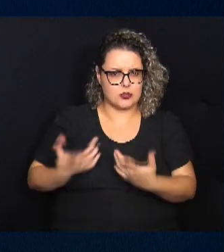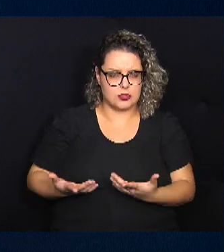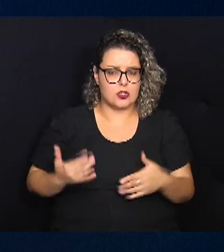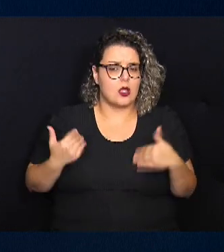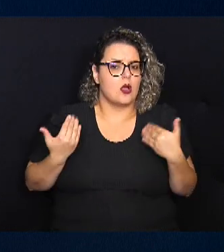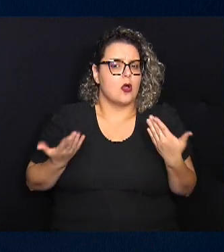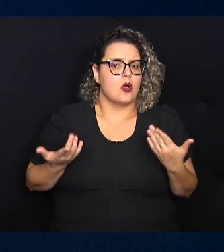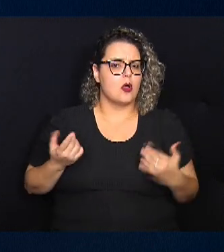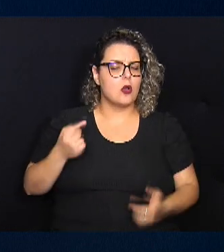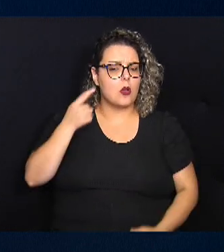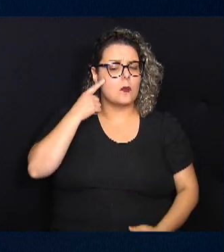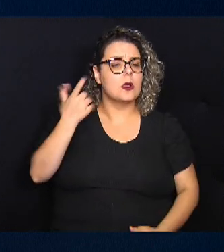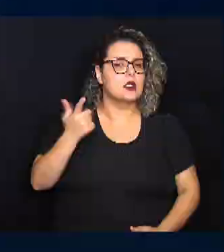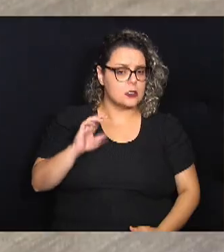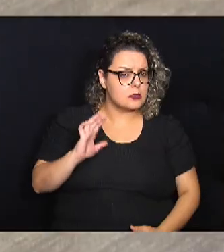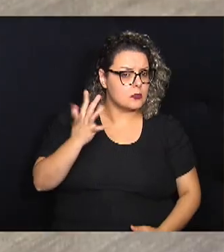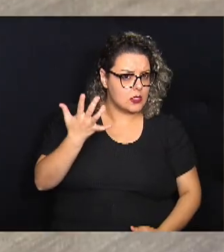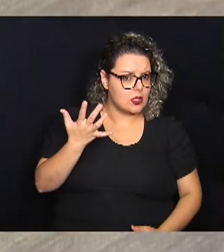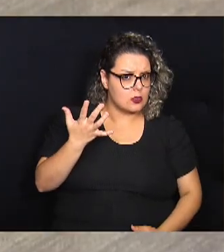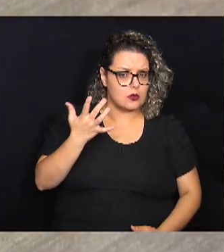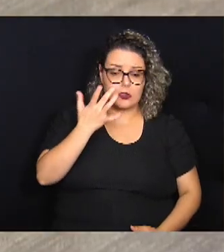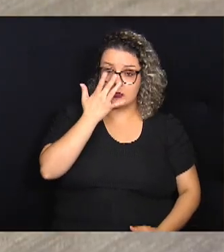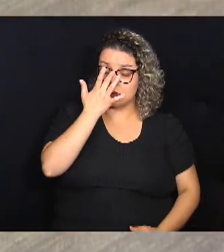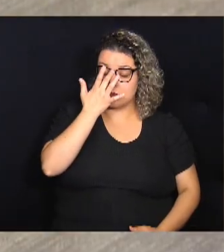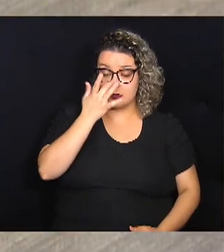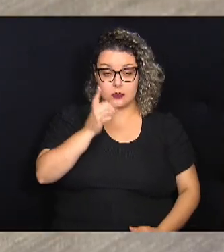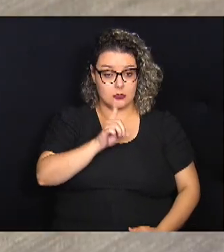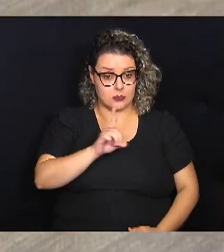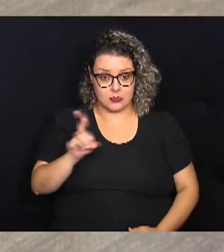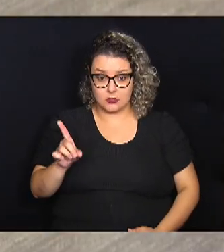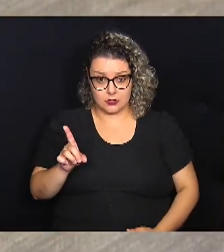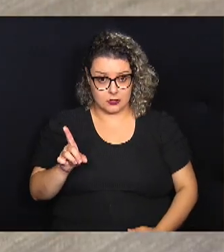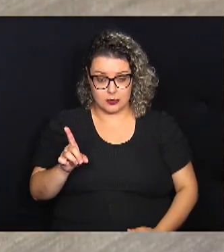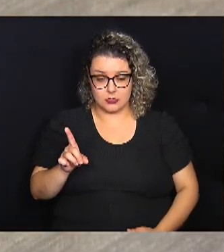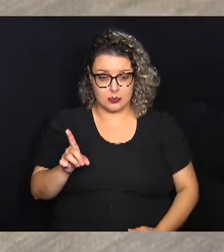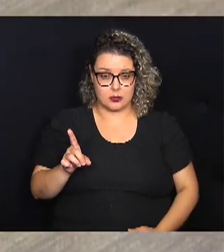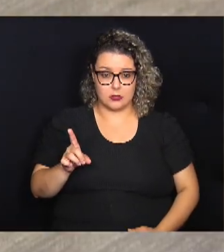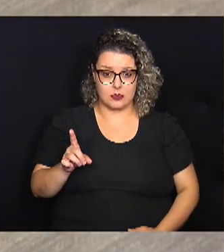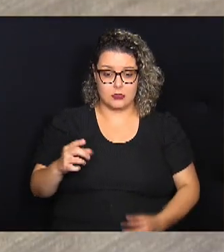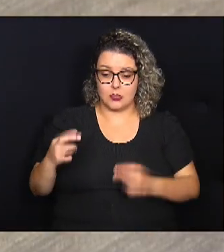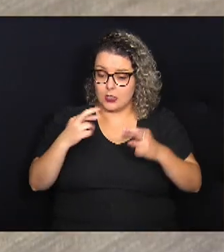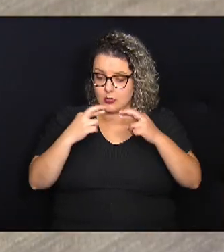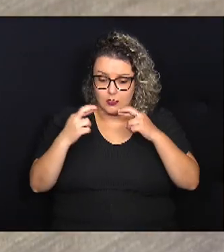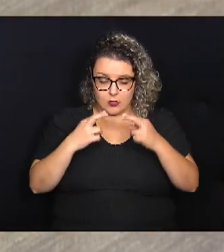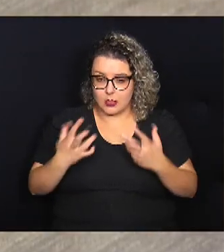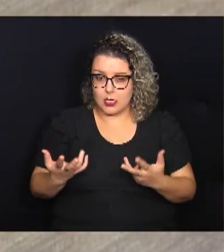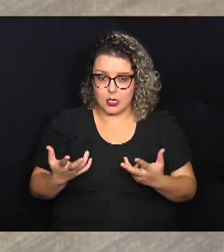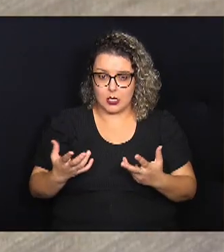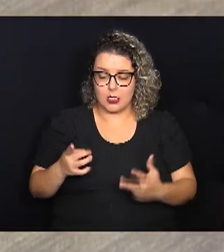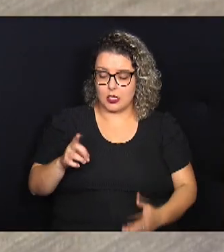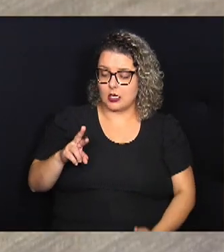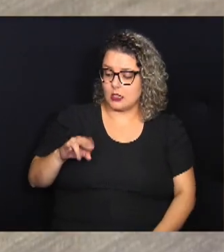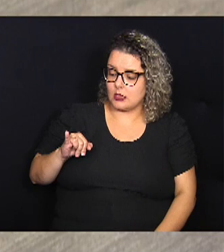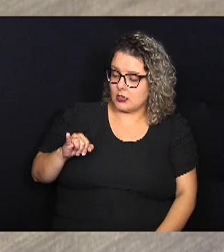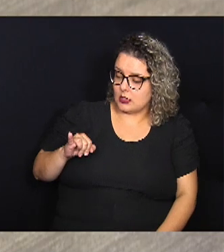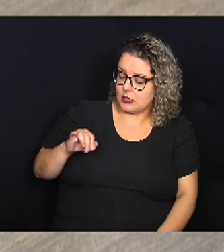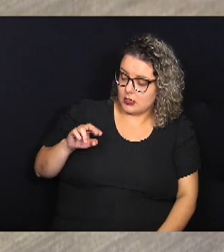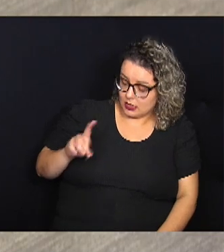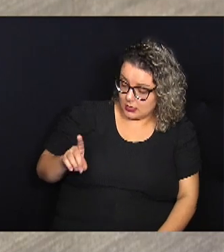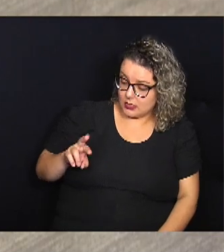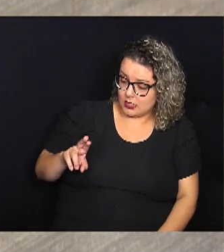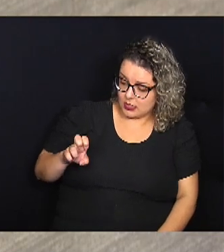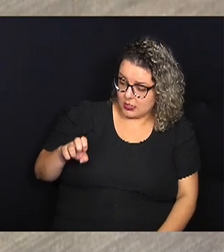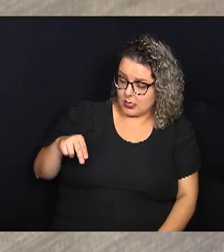a previsão para que isso aconteça. Não sendo observado, por exemplo, a drenagem, a possibilidade de ter